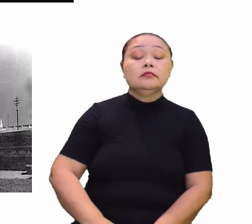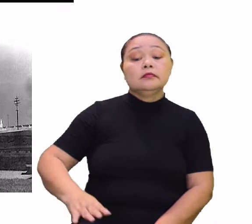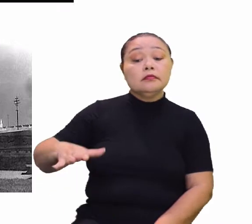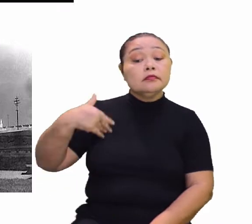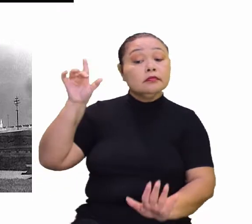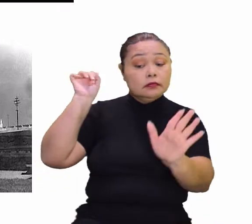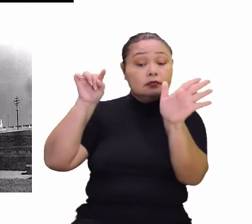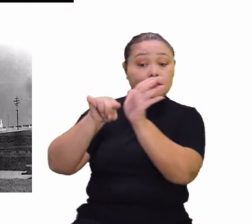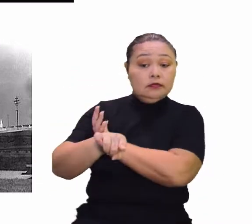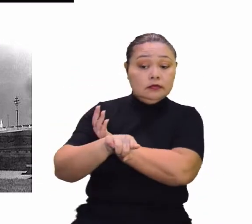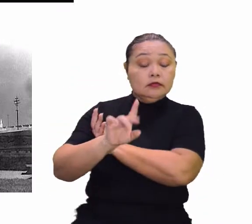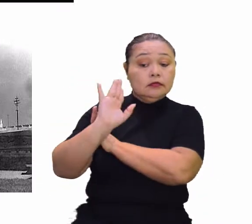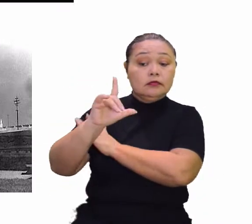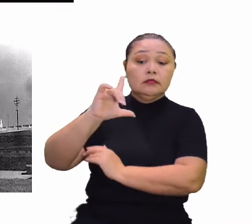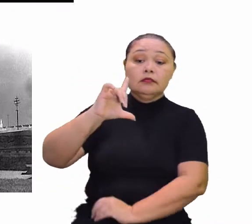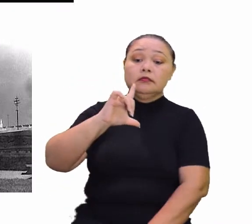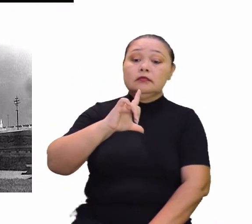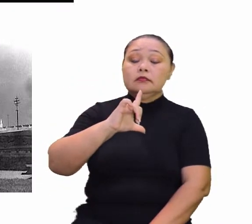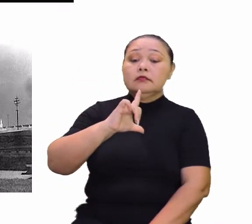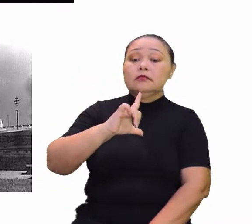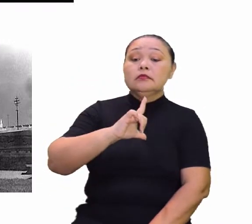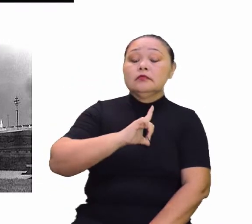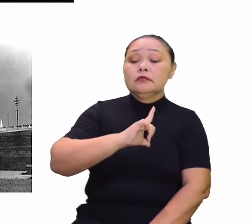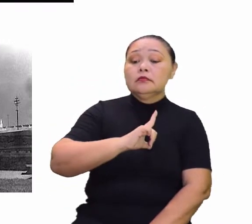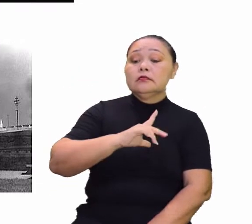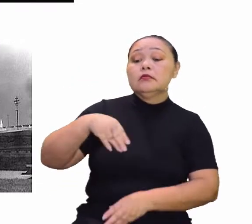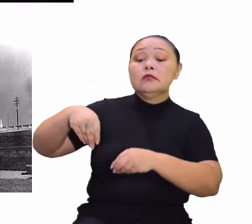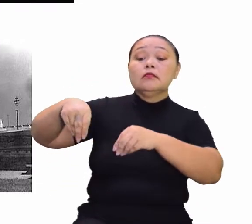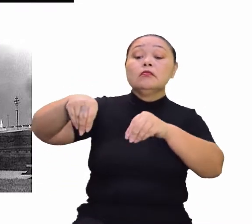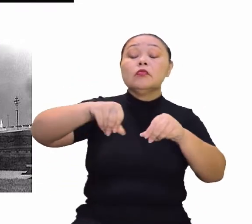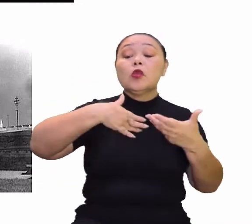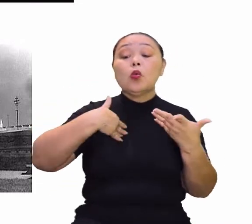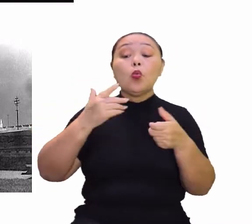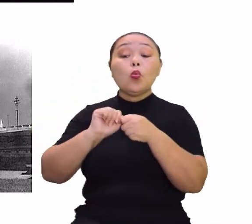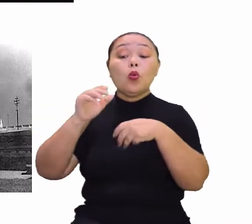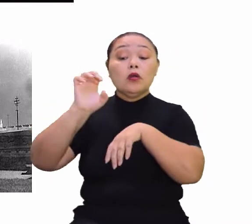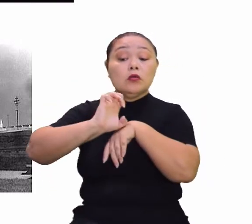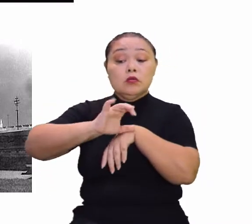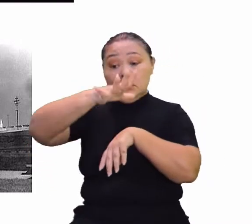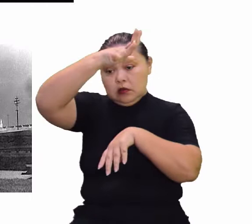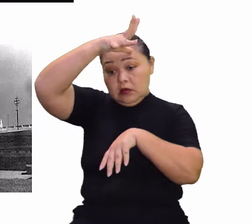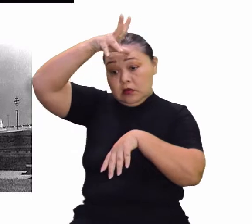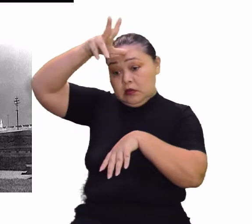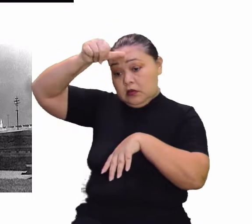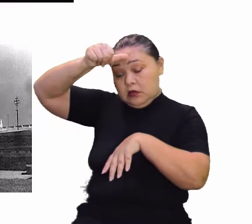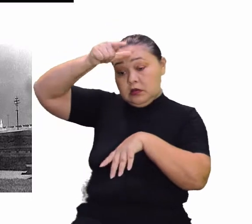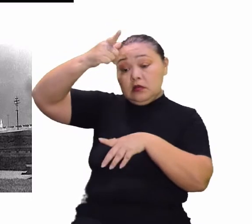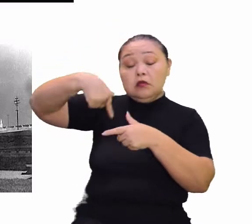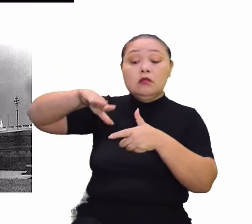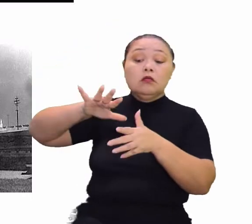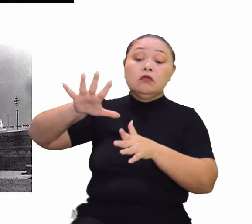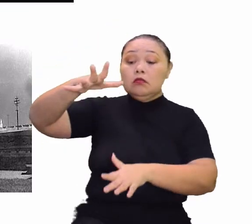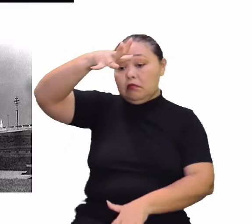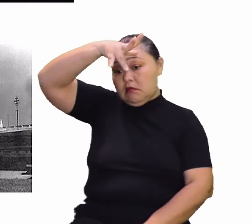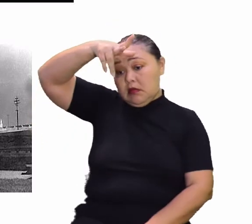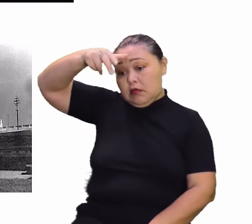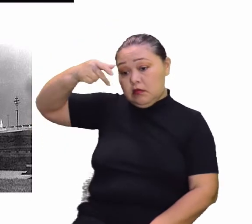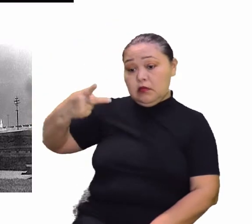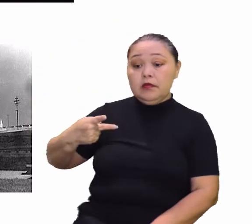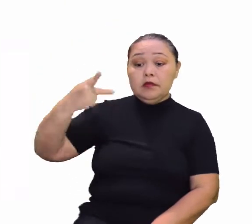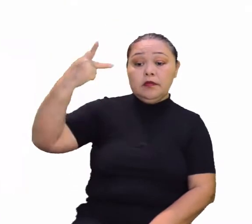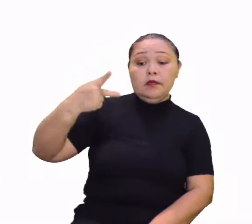ainda pode perguntar assim, como já caiu, né? Eram terras de que estado, né? Exato. Amazonas e Mato Grosso. Muito